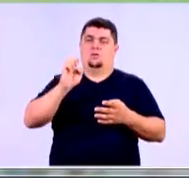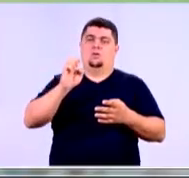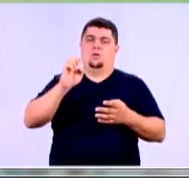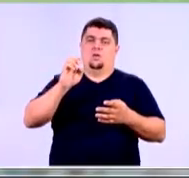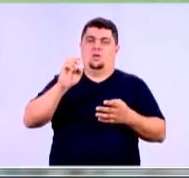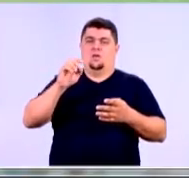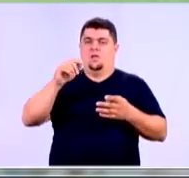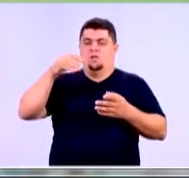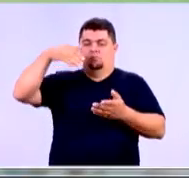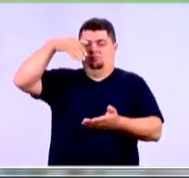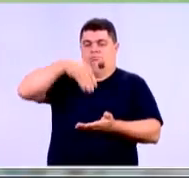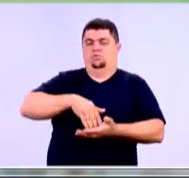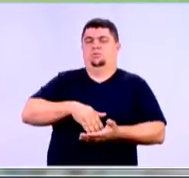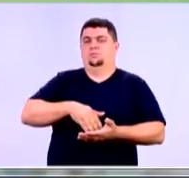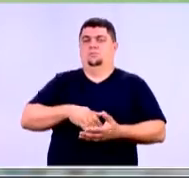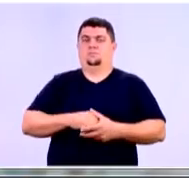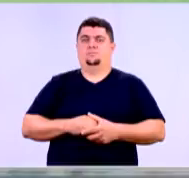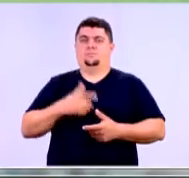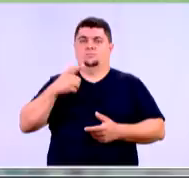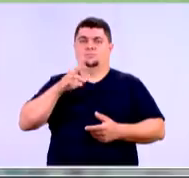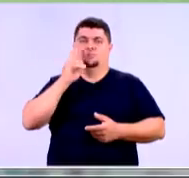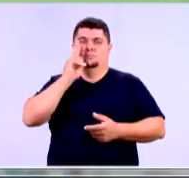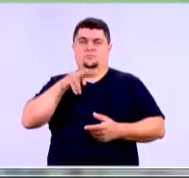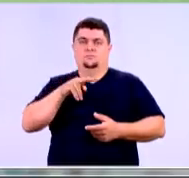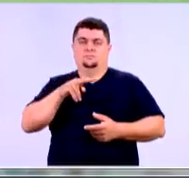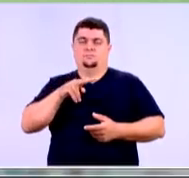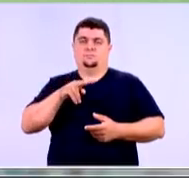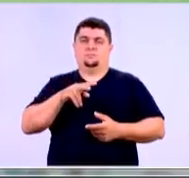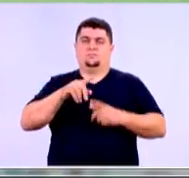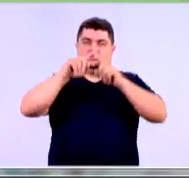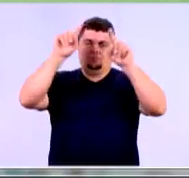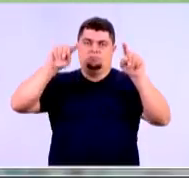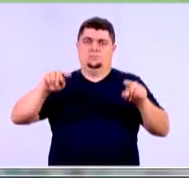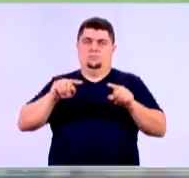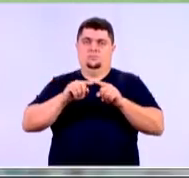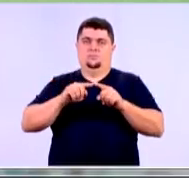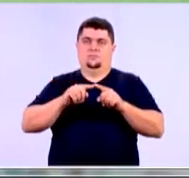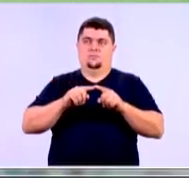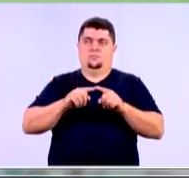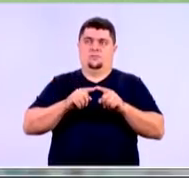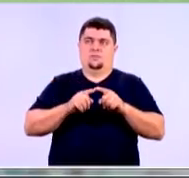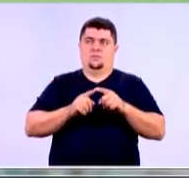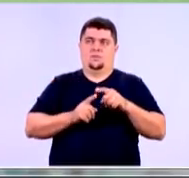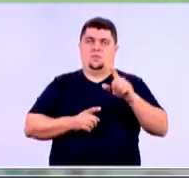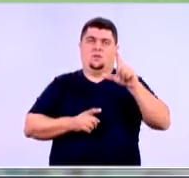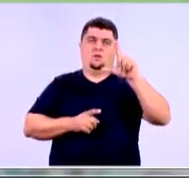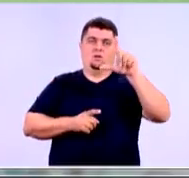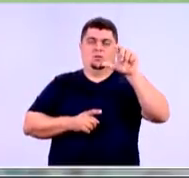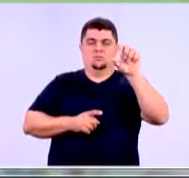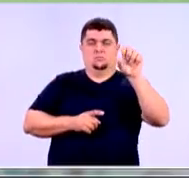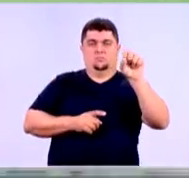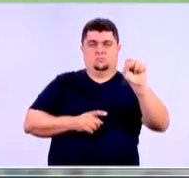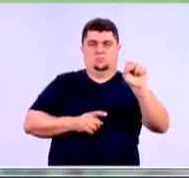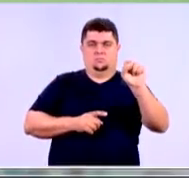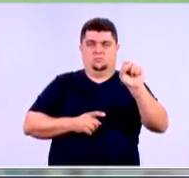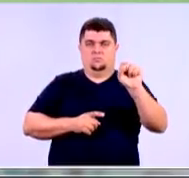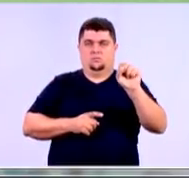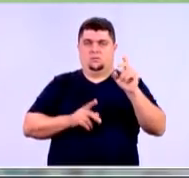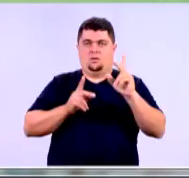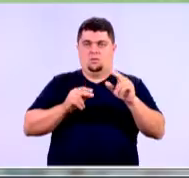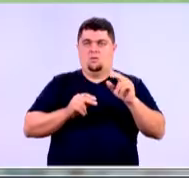líquida. Vamos então novamente observar a fórmula? Vamos lá, liquidez seca, ela vai pegar o